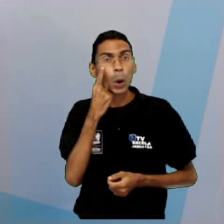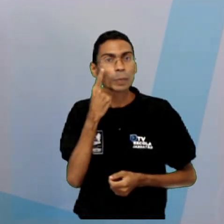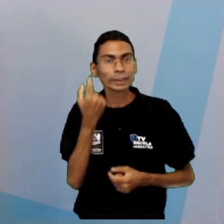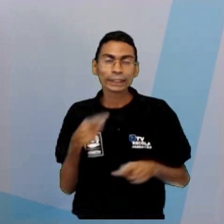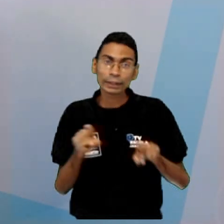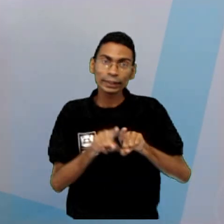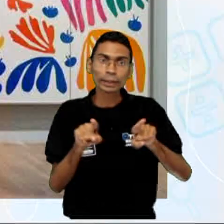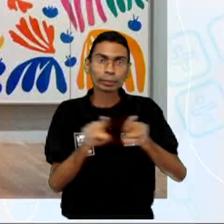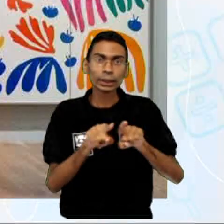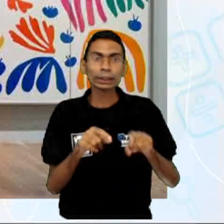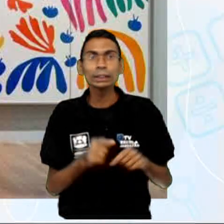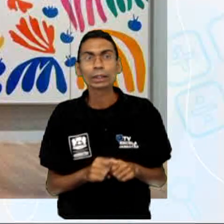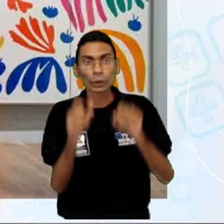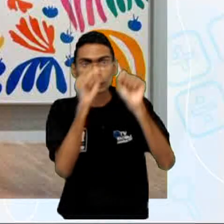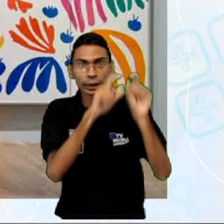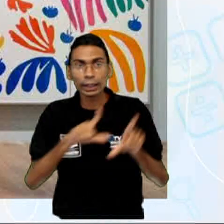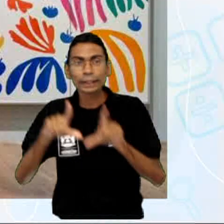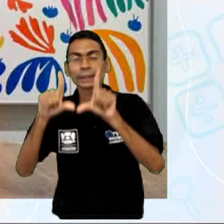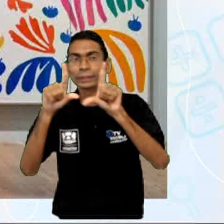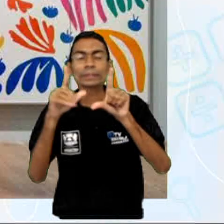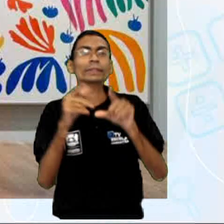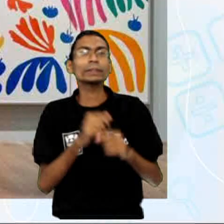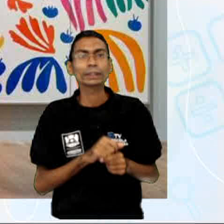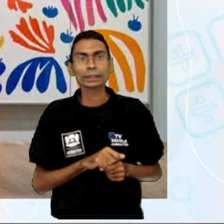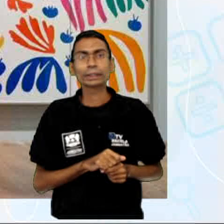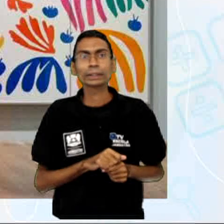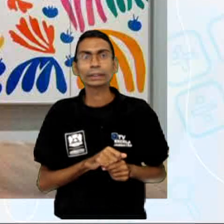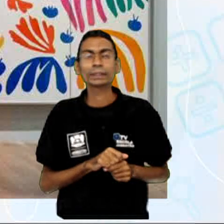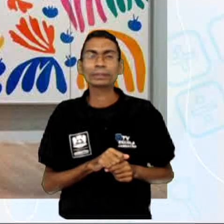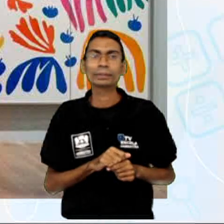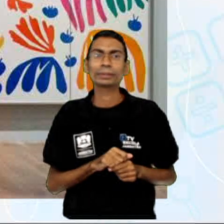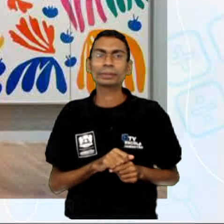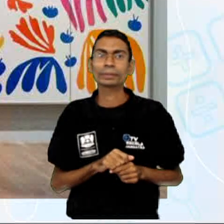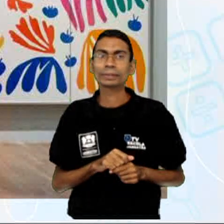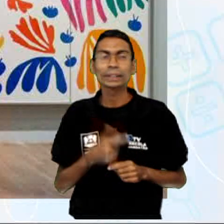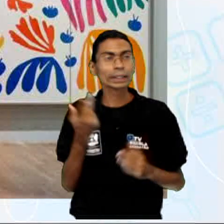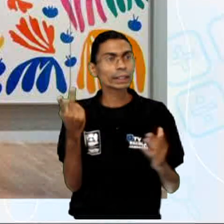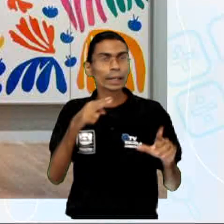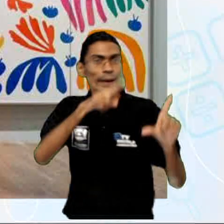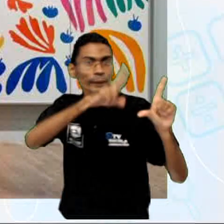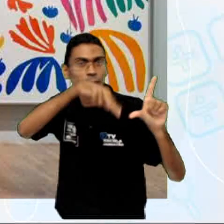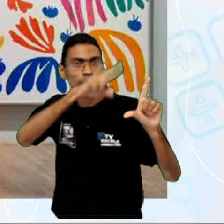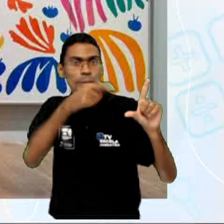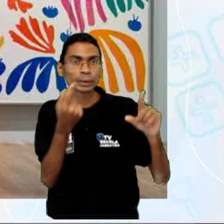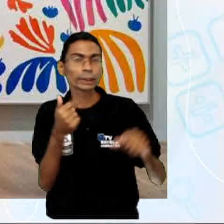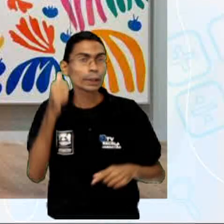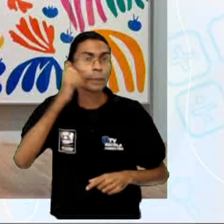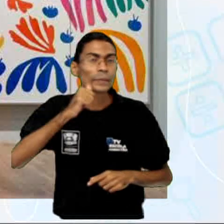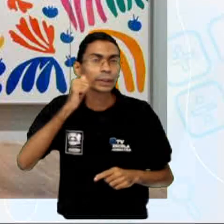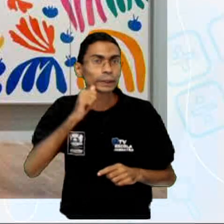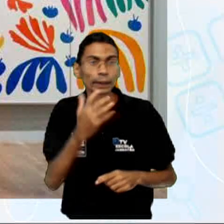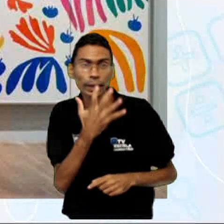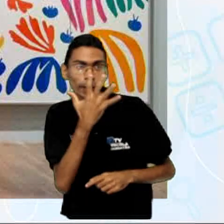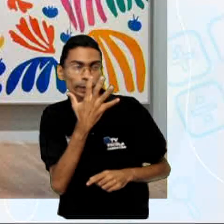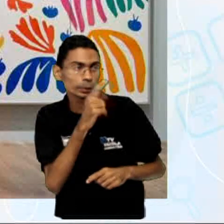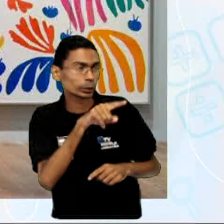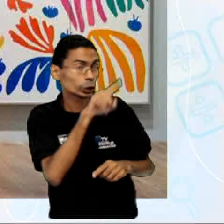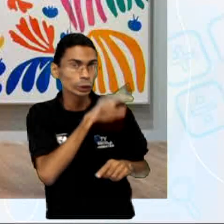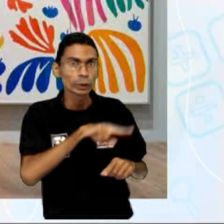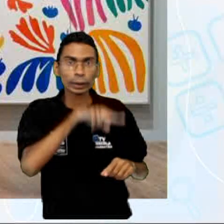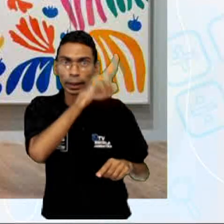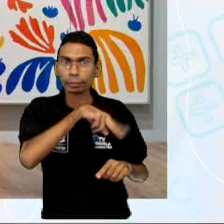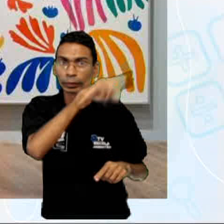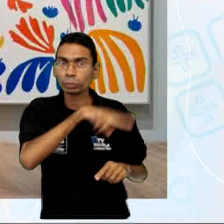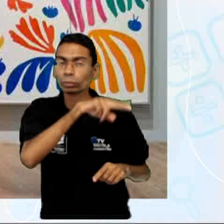Observem esse slide aí, essa tela que aparece. Tem aqui até uma menina admirando essa obra. Essa obra de Matisse,